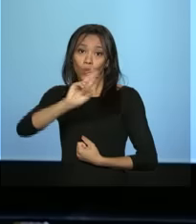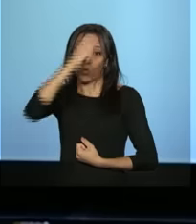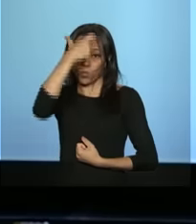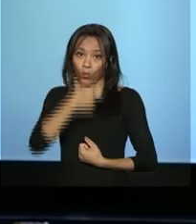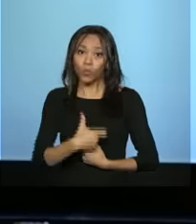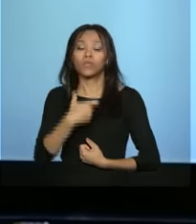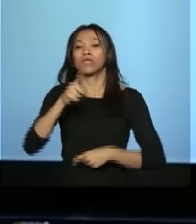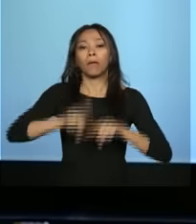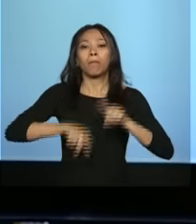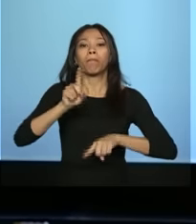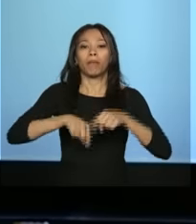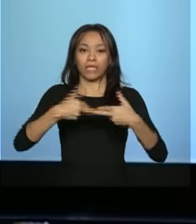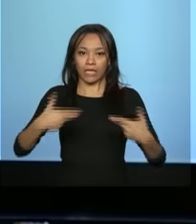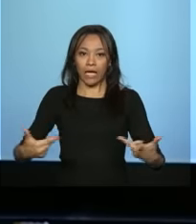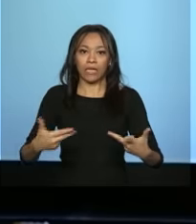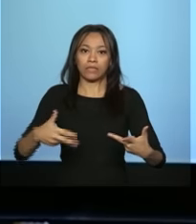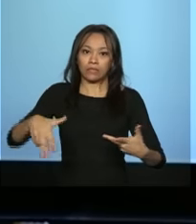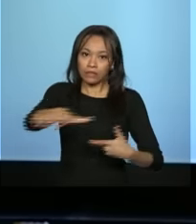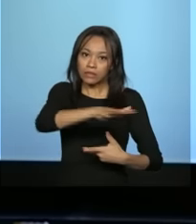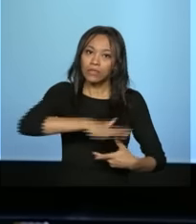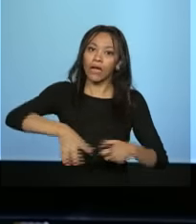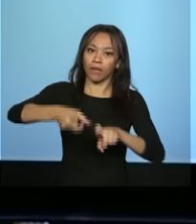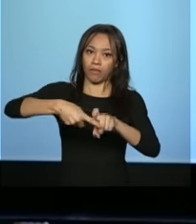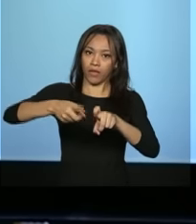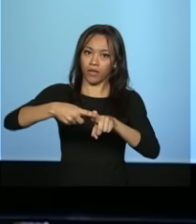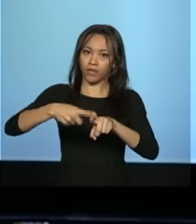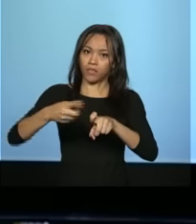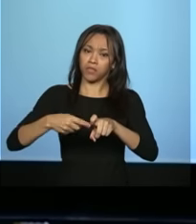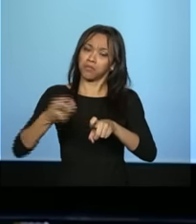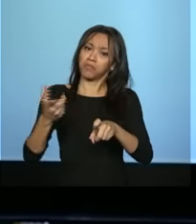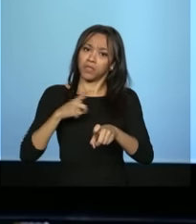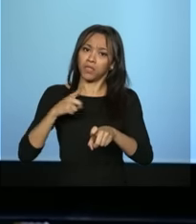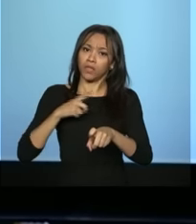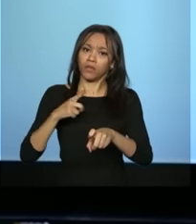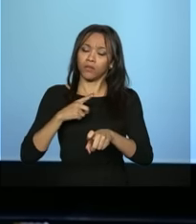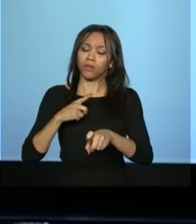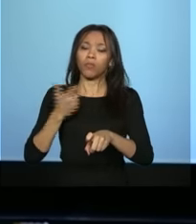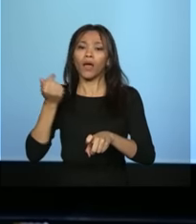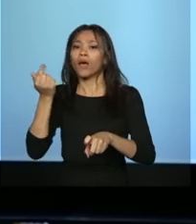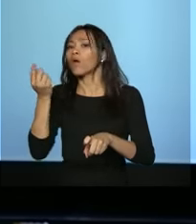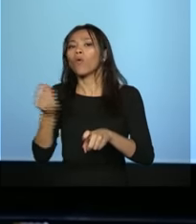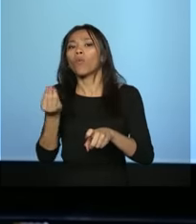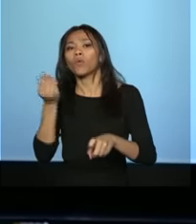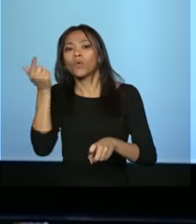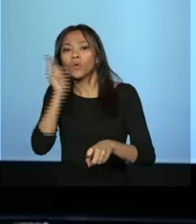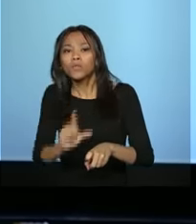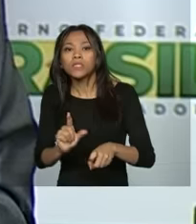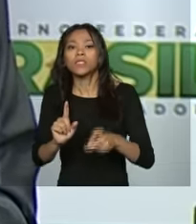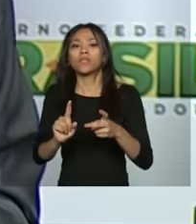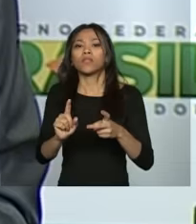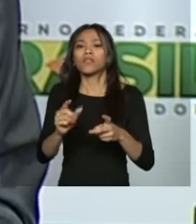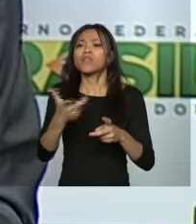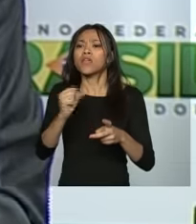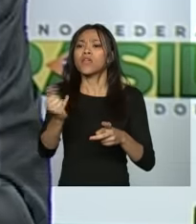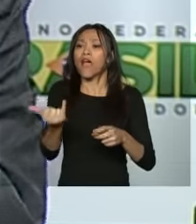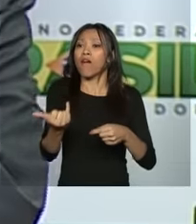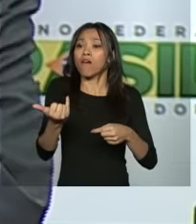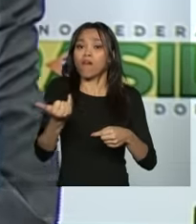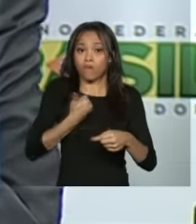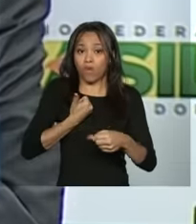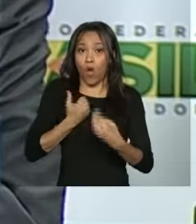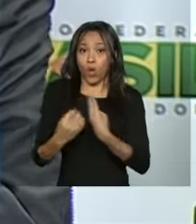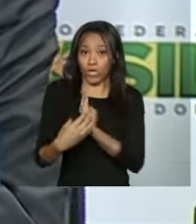dispositivos médicos implantáveis por meio de adoção de boas práticas para aquisição indicação e